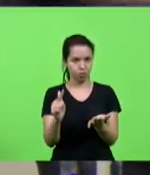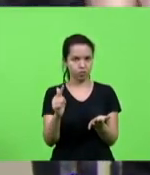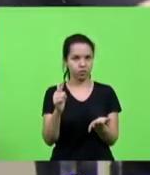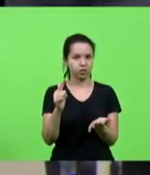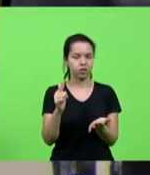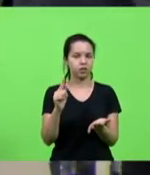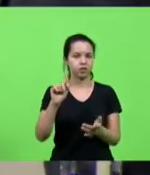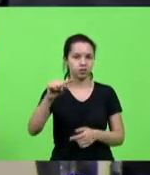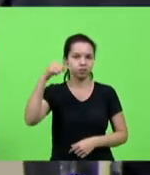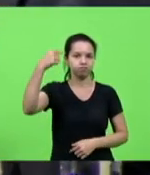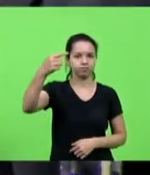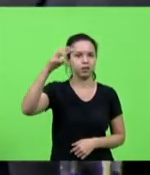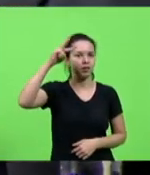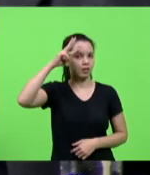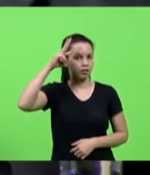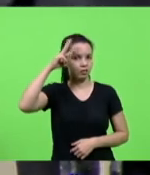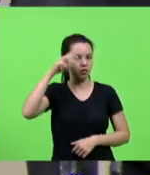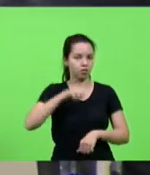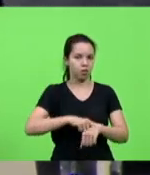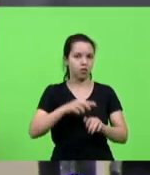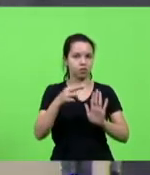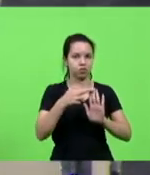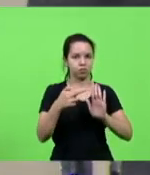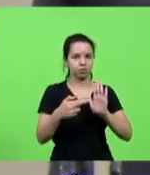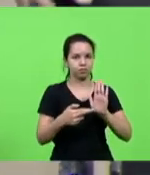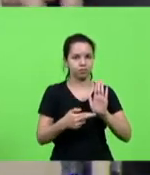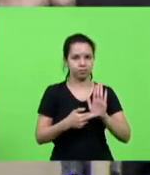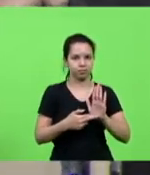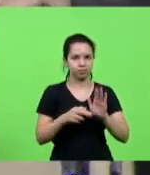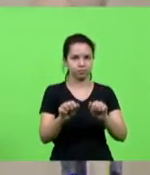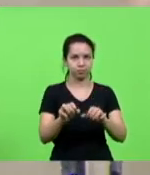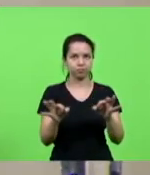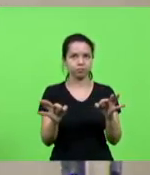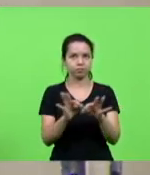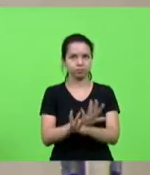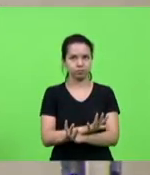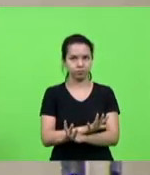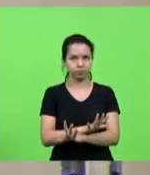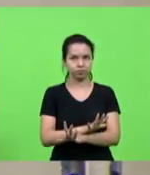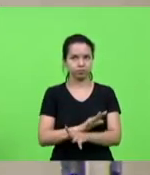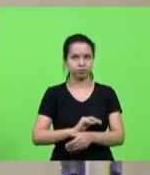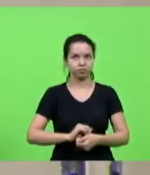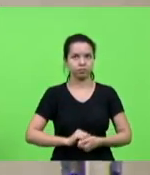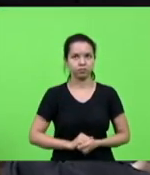para terça-feira no horário regimental. Está encerrada a presente sessão.